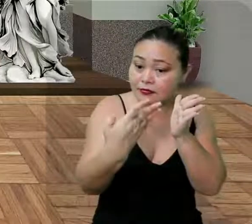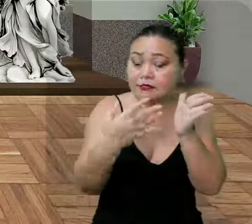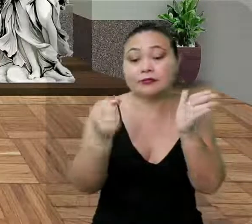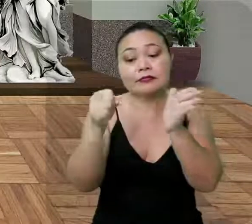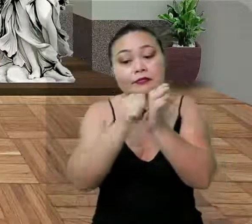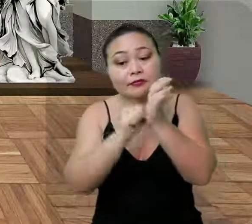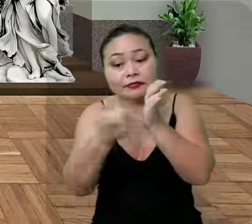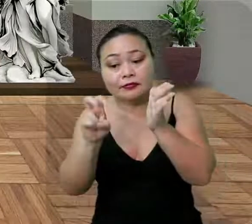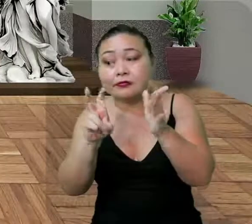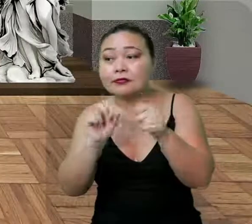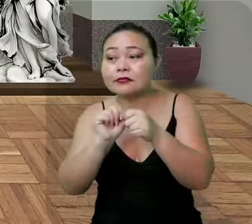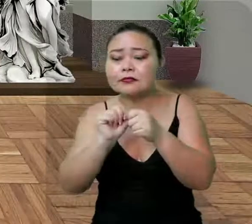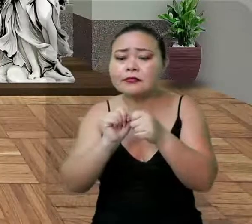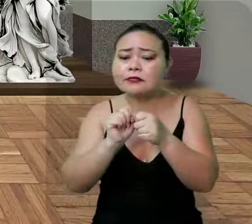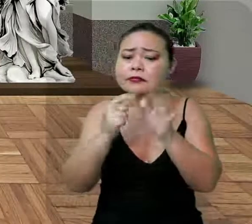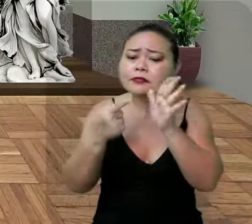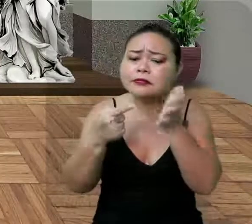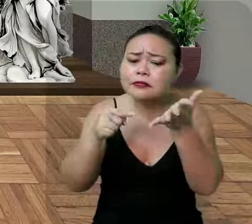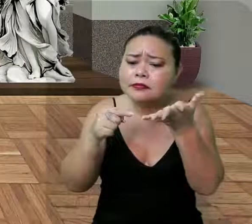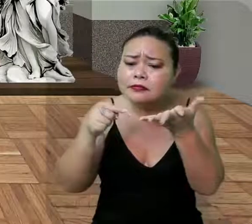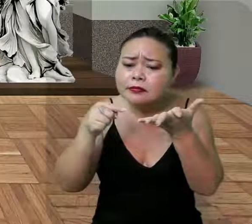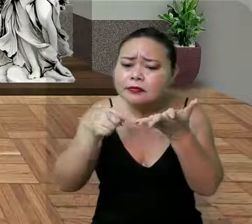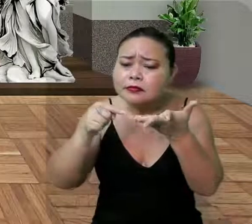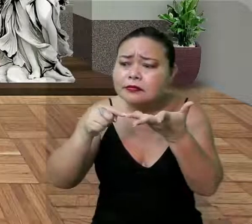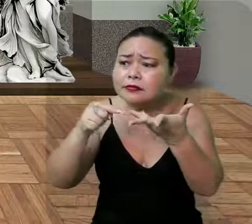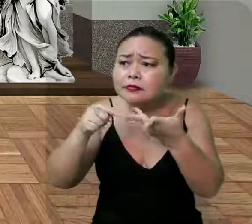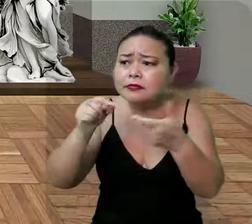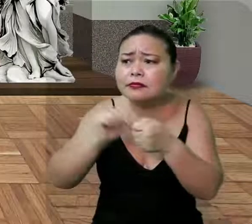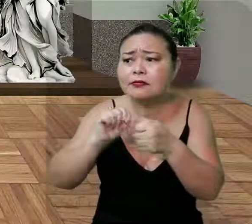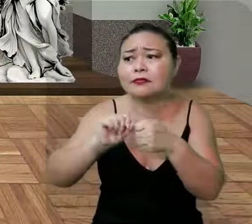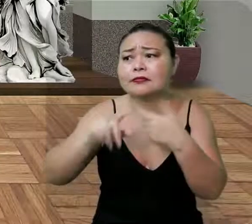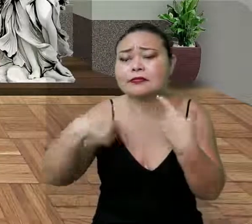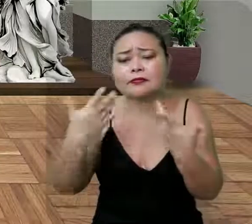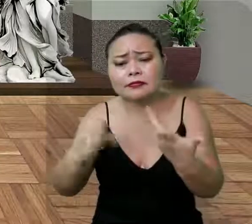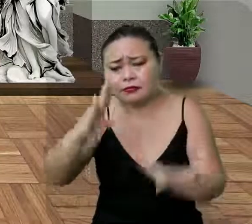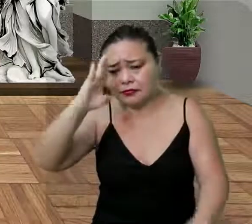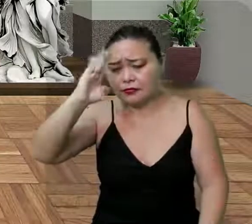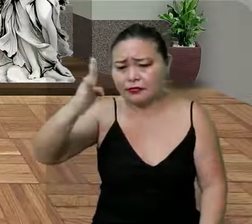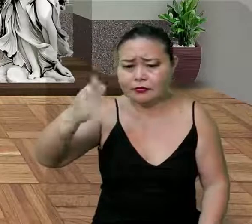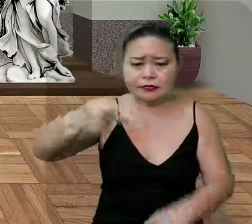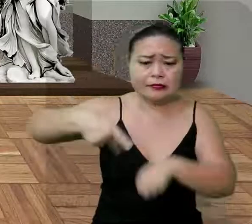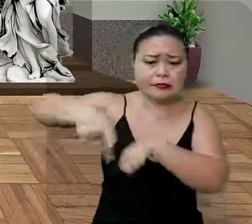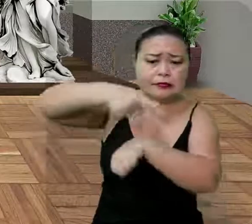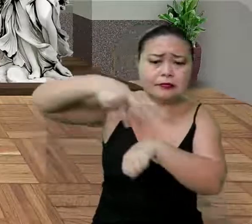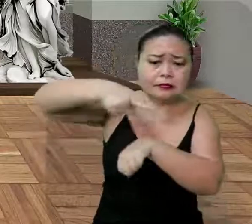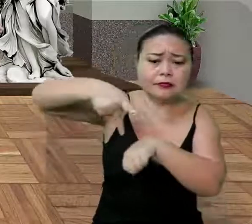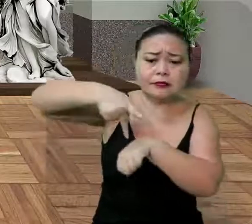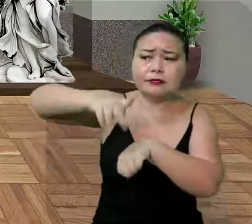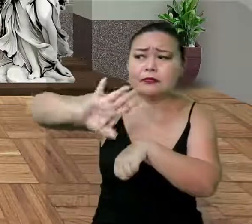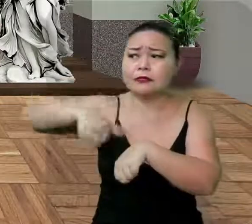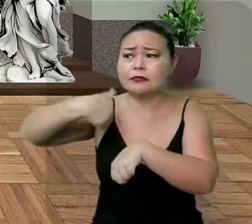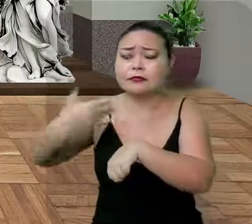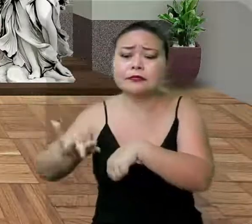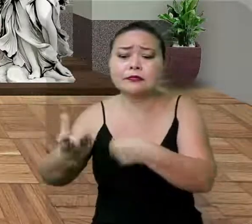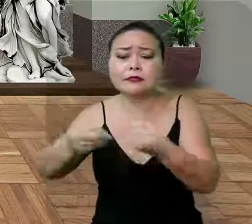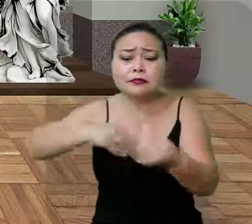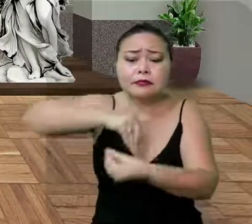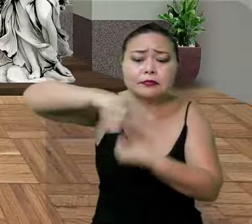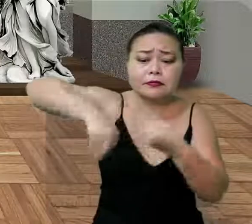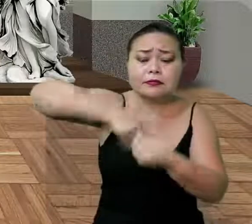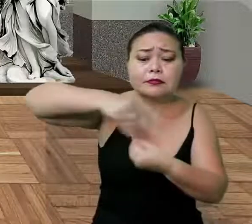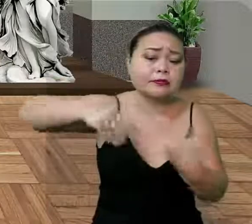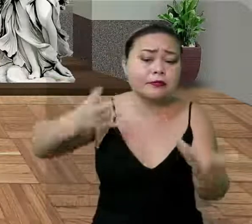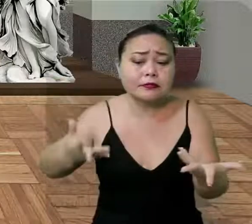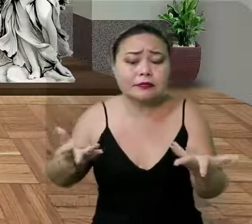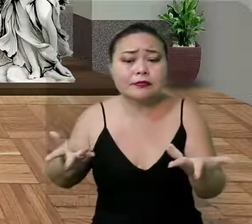15 indique as principais potências que essa aí é é igual povo